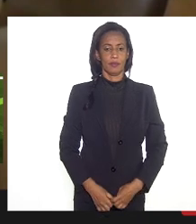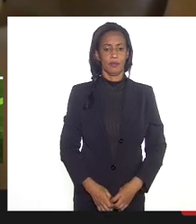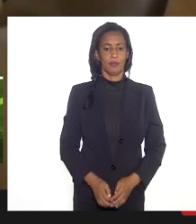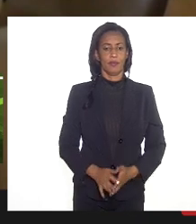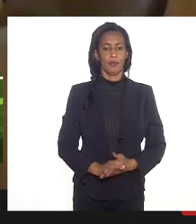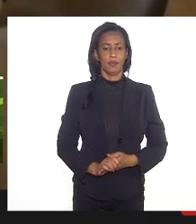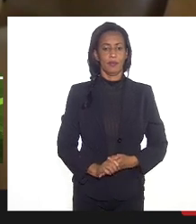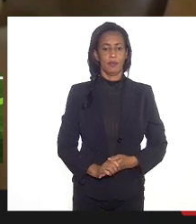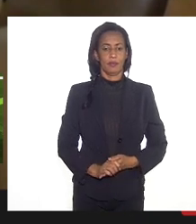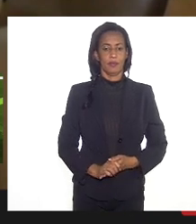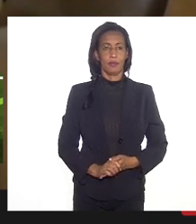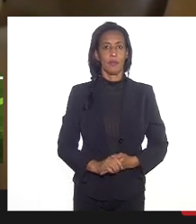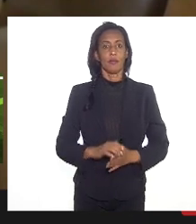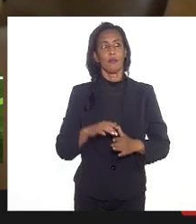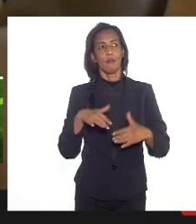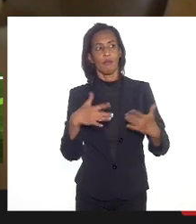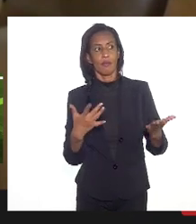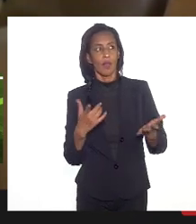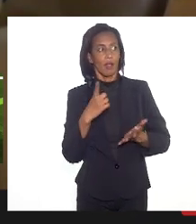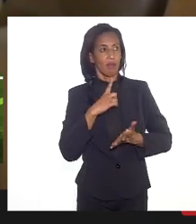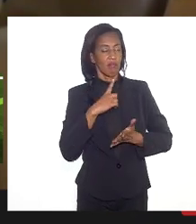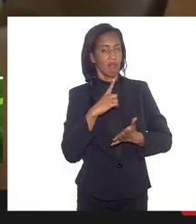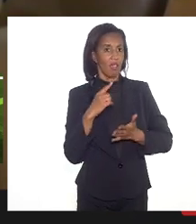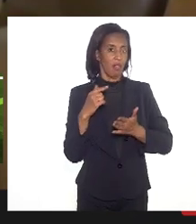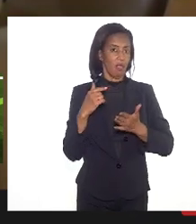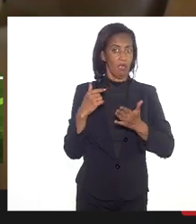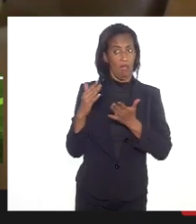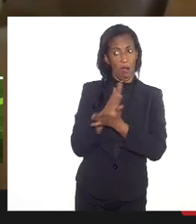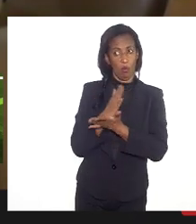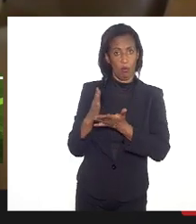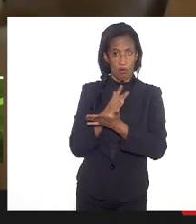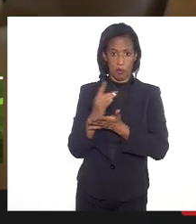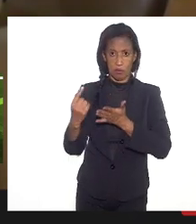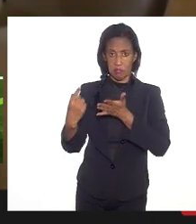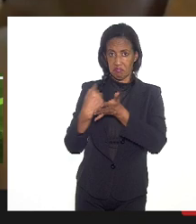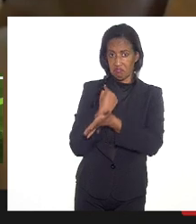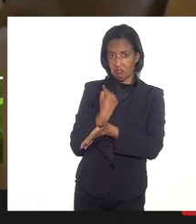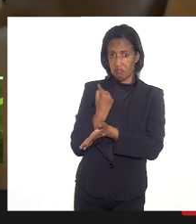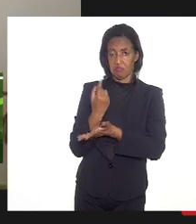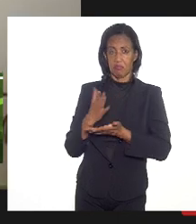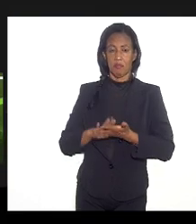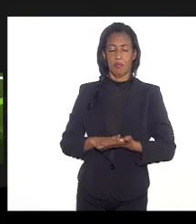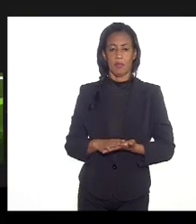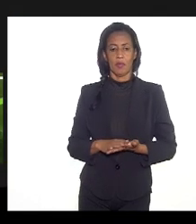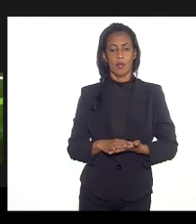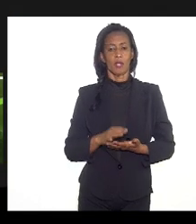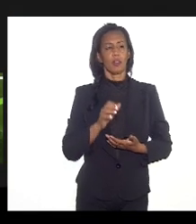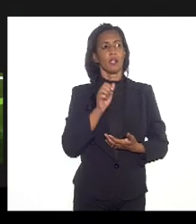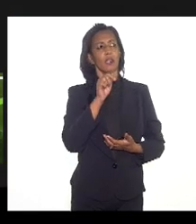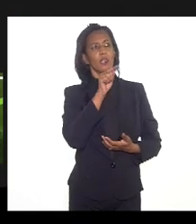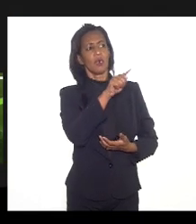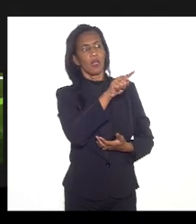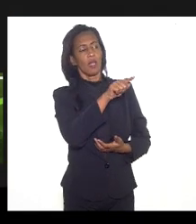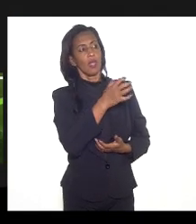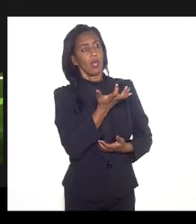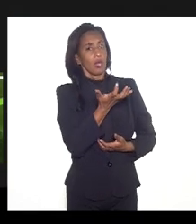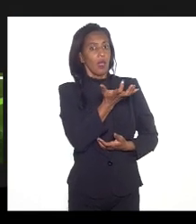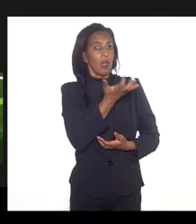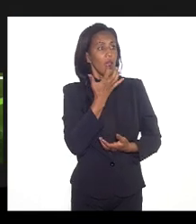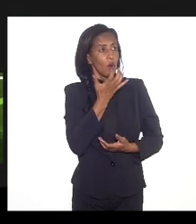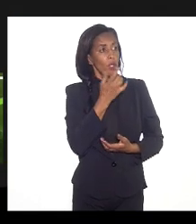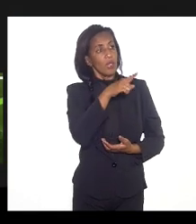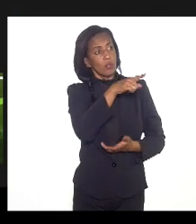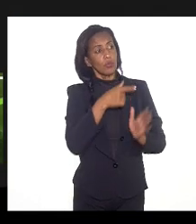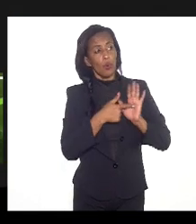A senhora teria alguma coisa a colocar, enfim? Alguma senhor sugestão? Sérgio, eu gostaria que o senhor apresentasse